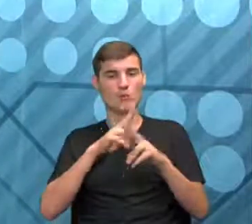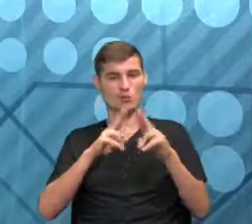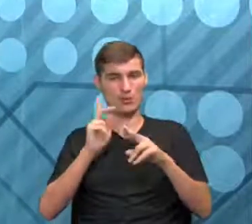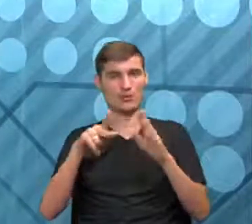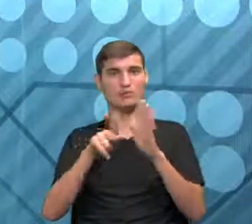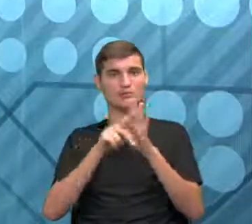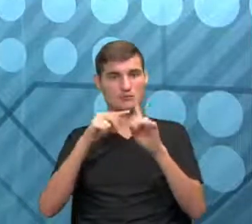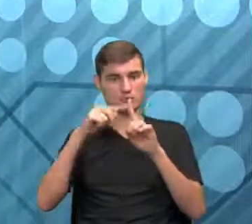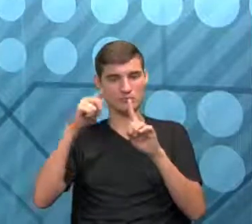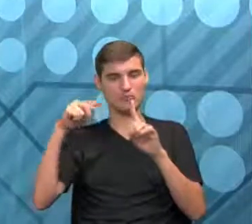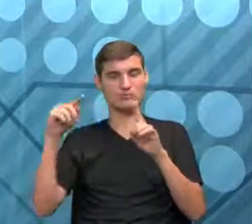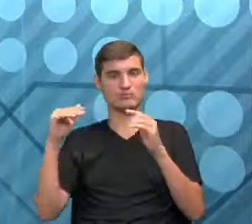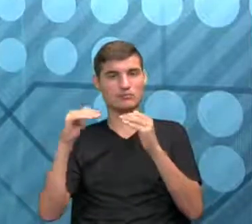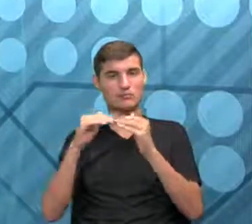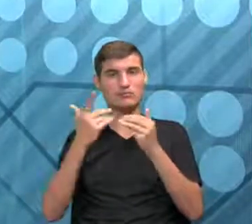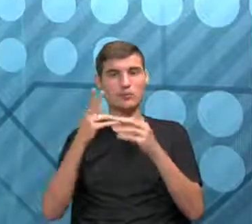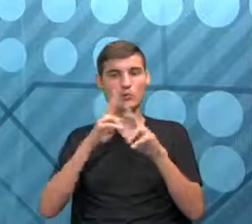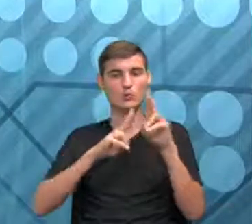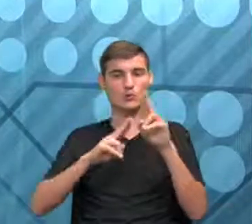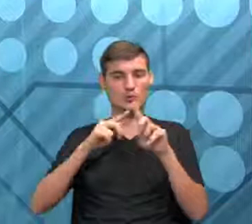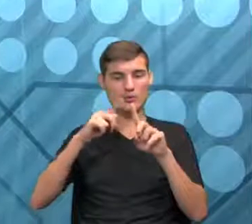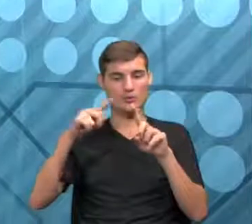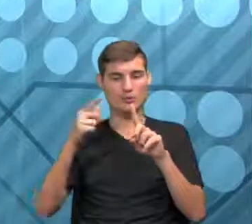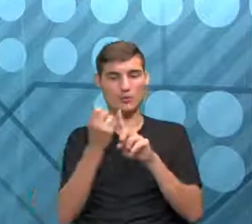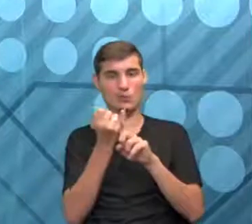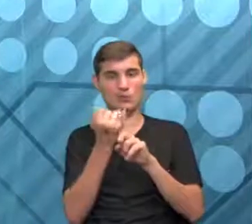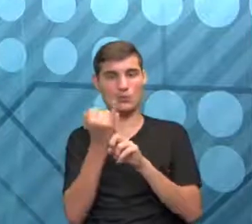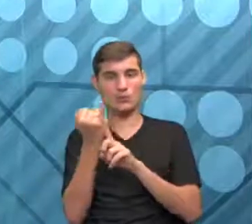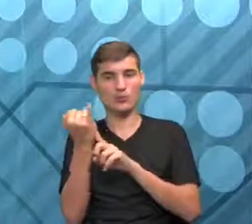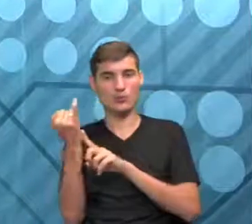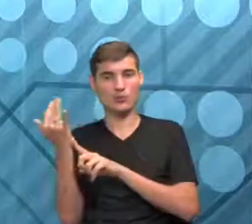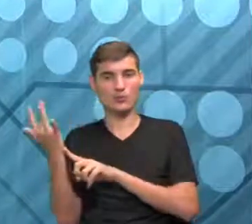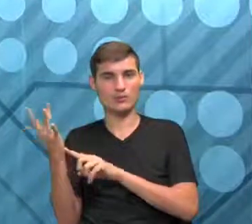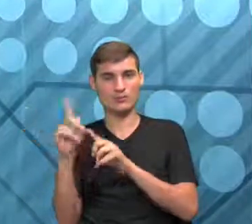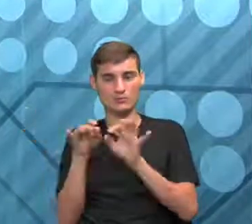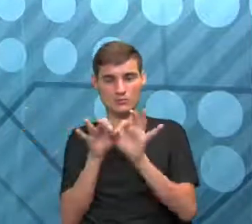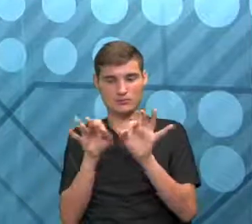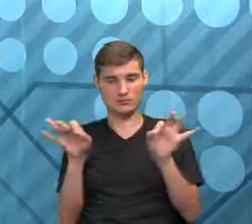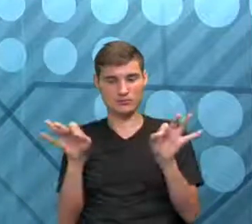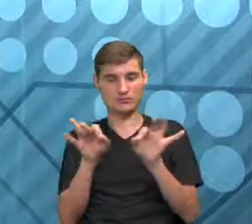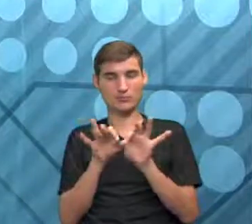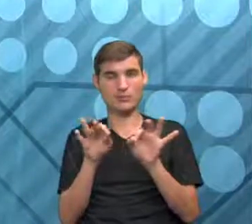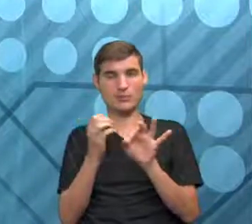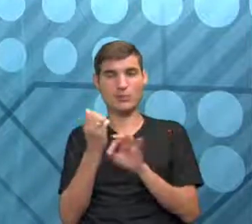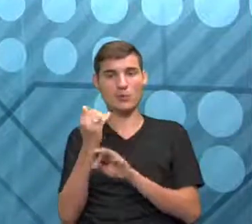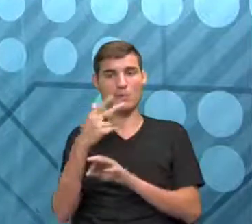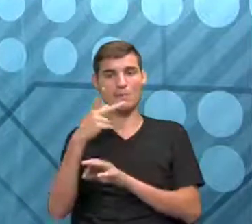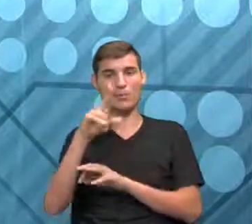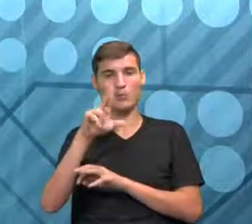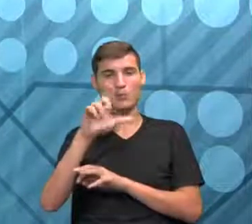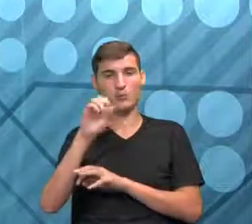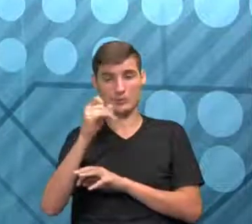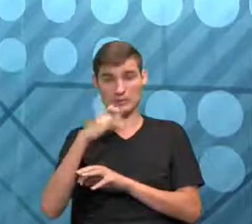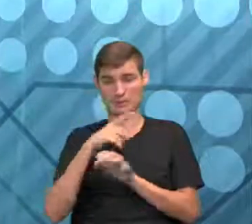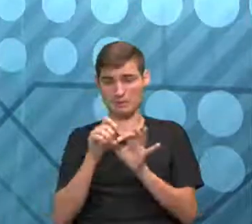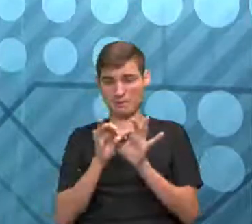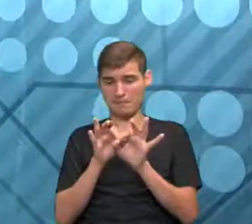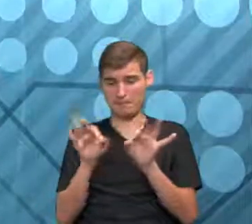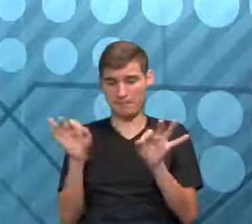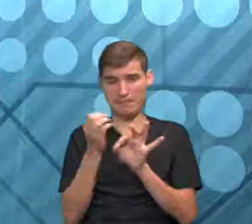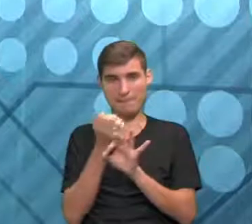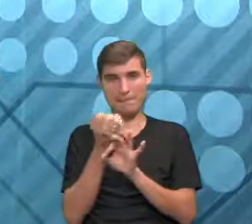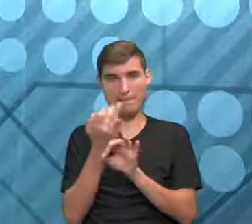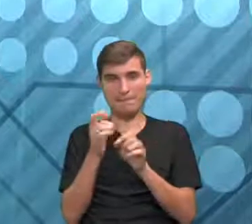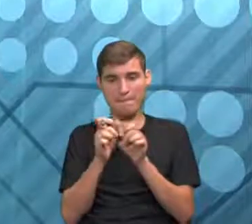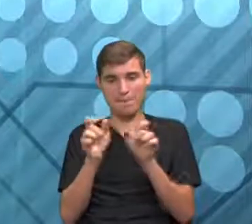pulsos para modular por amplitude. Por amplitude não, por largura de pulso. Conforme maior o meu pulso, mais tempo